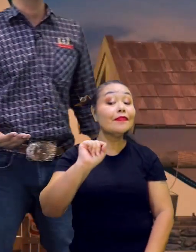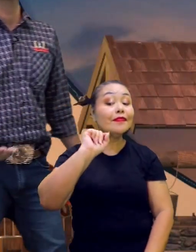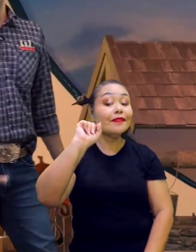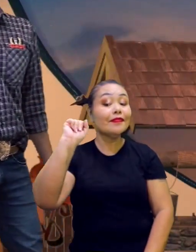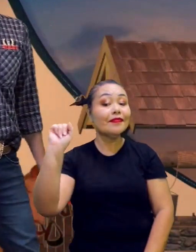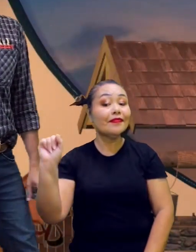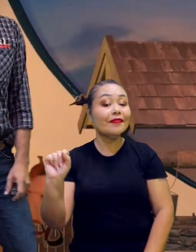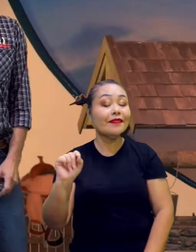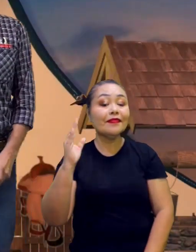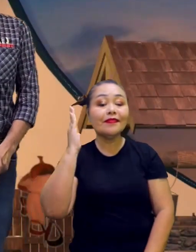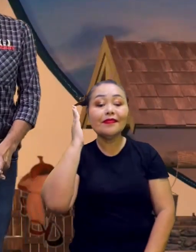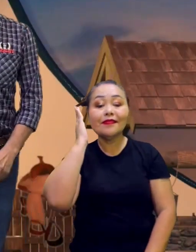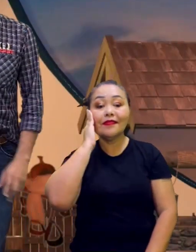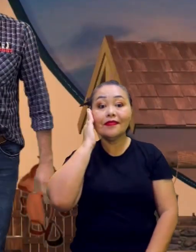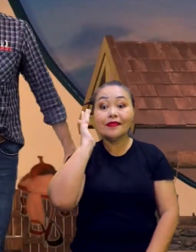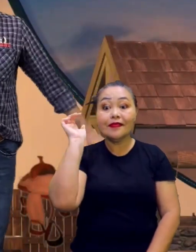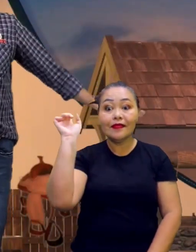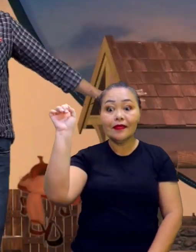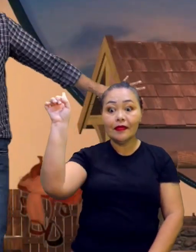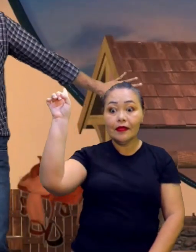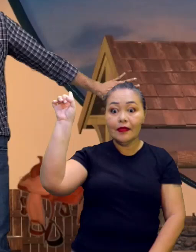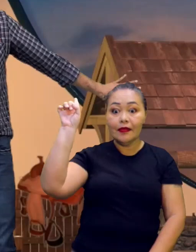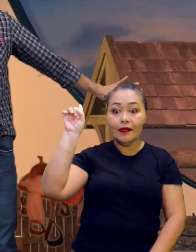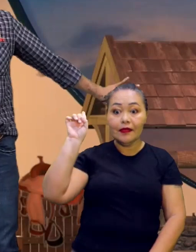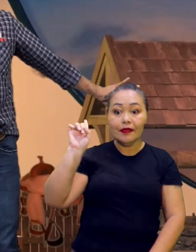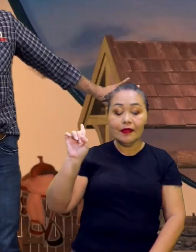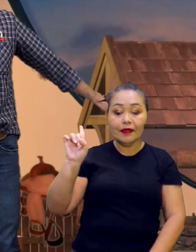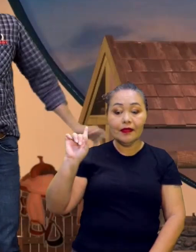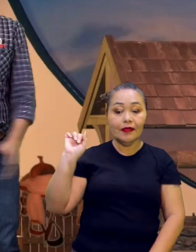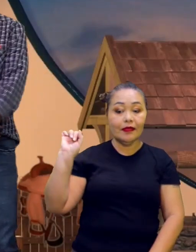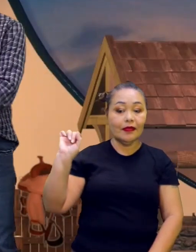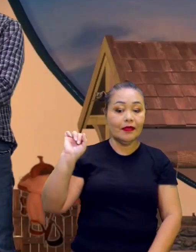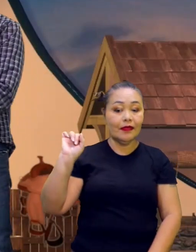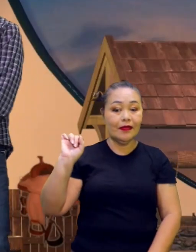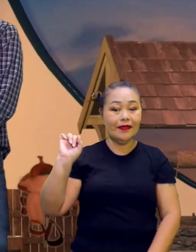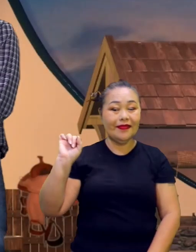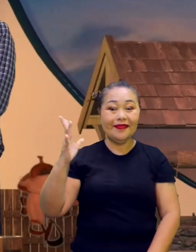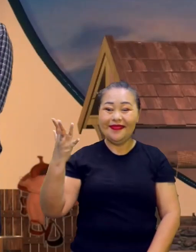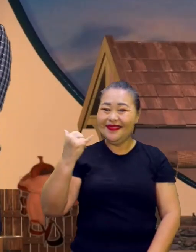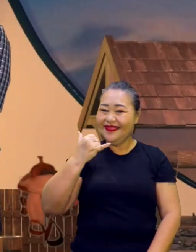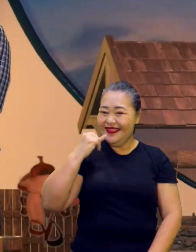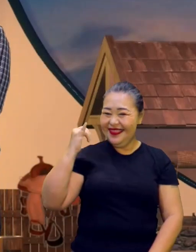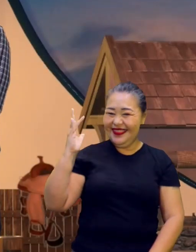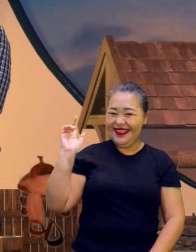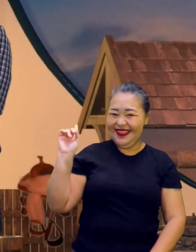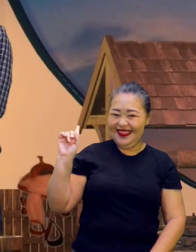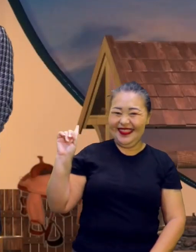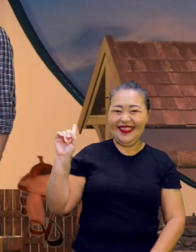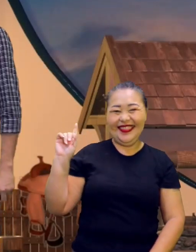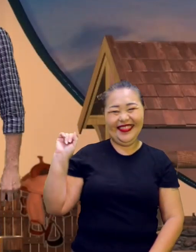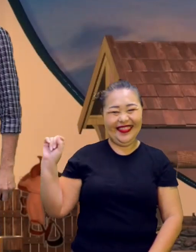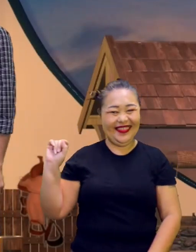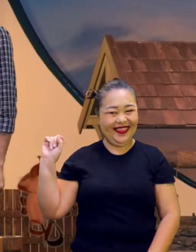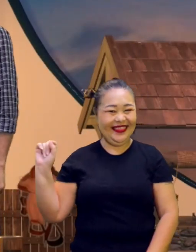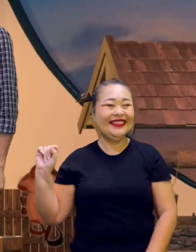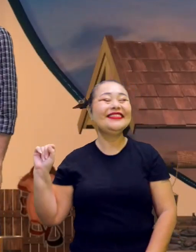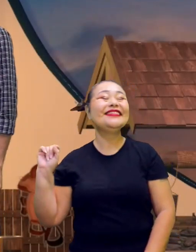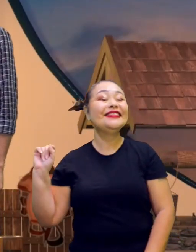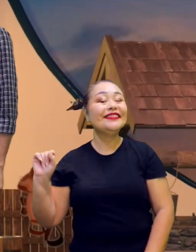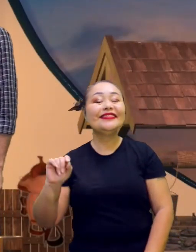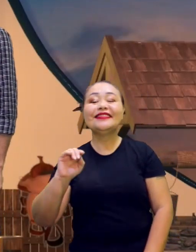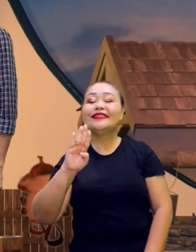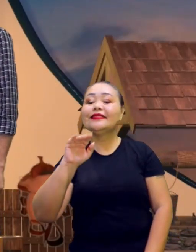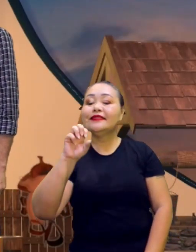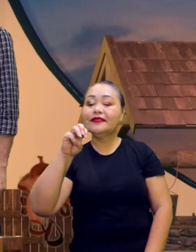Estávamos entendendo aqui, meus queridos, ó, o que é um bioma? Opa! O que é um bioma, né? E quais